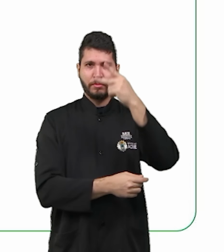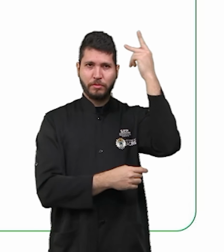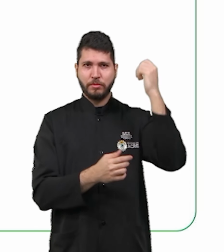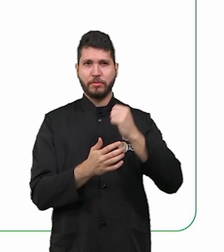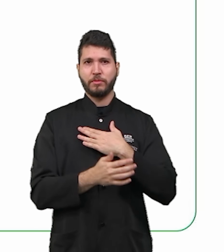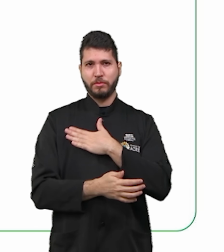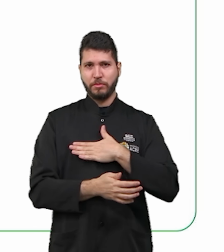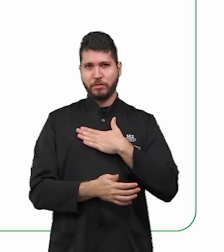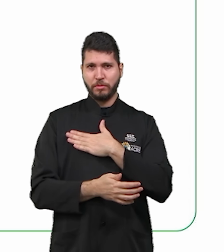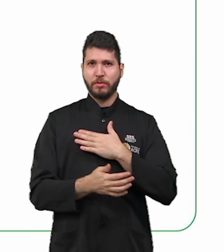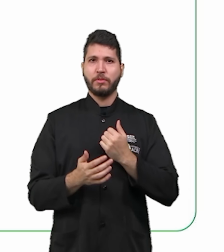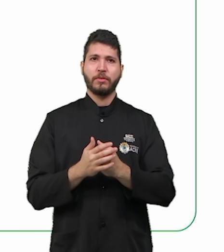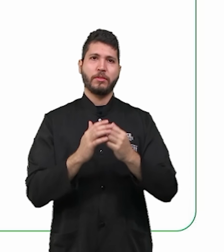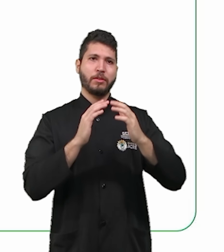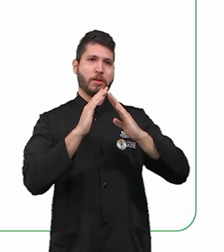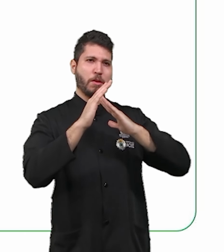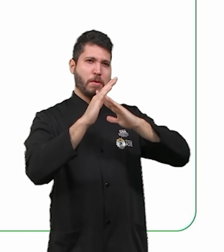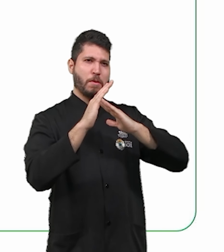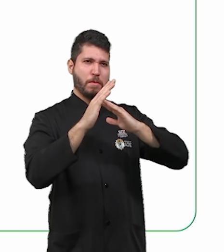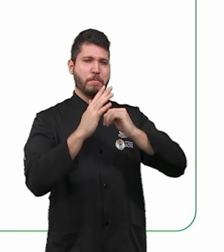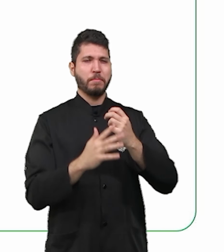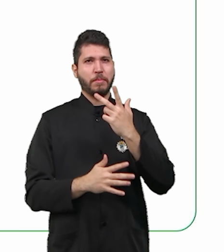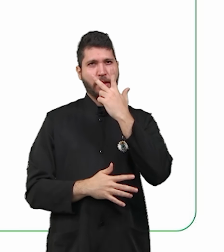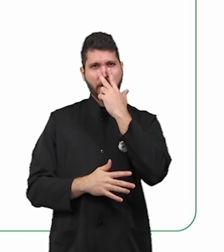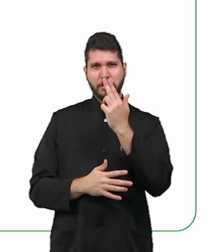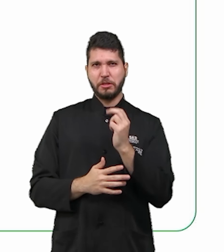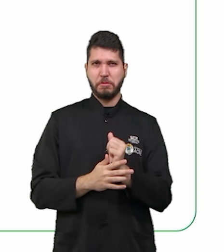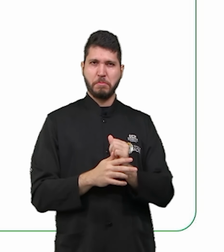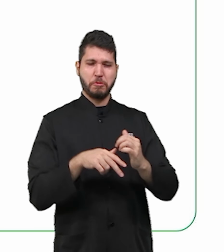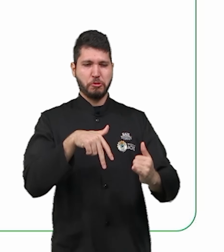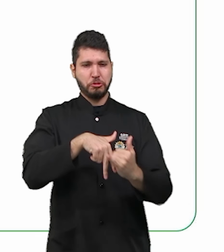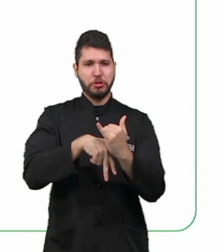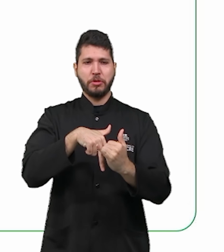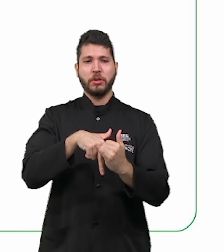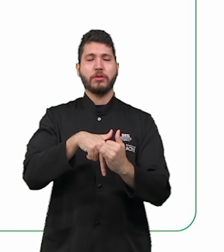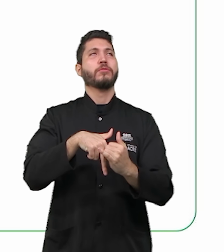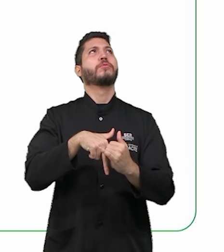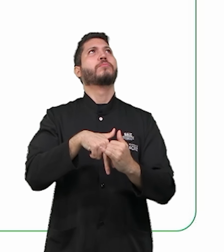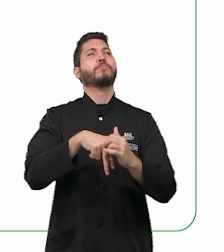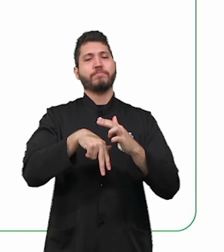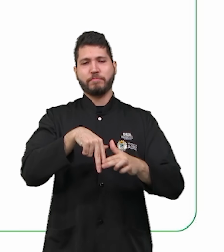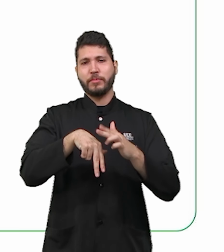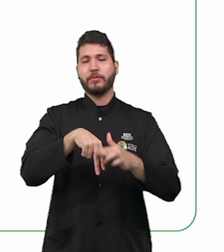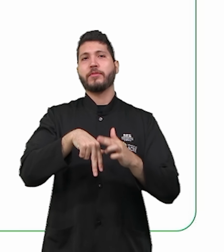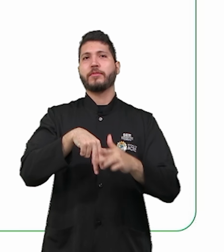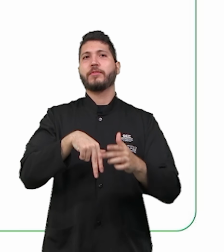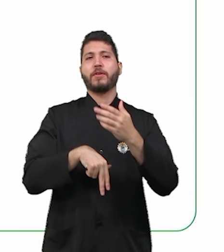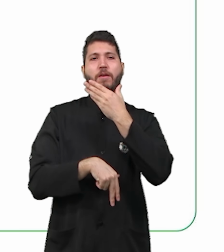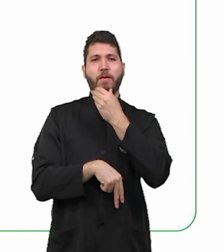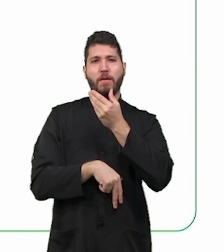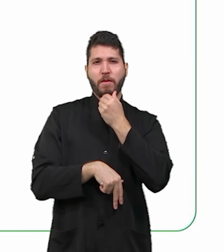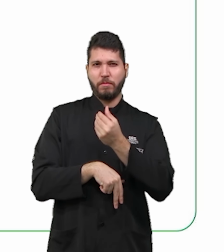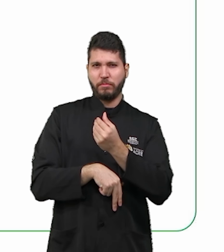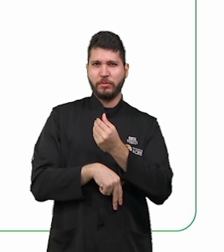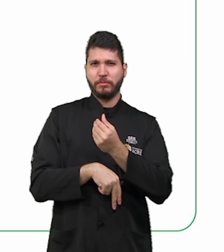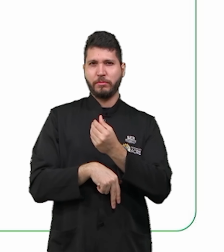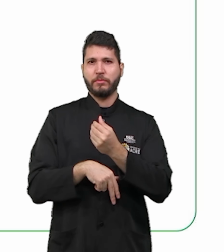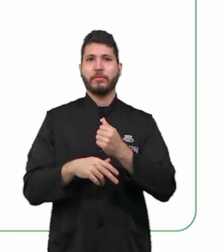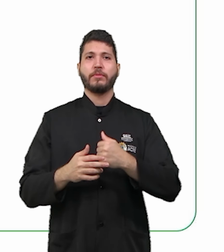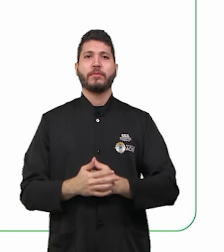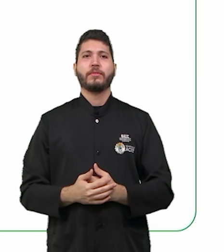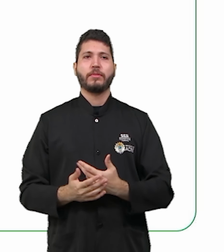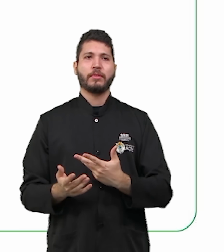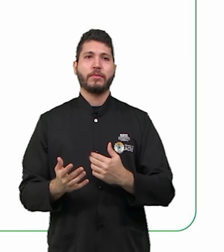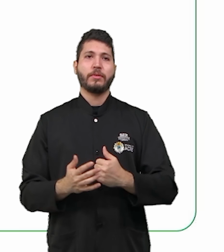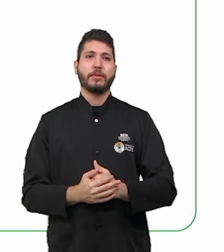la idea de que el boxeo es solo para hombres, demostrando que la fuerza no tiene género. Muitas pessoas gostam